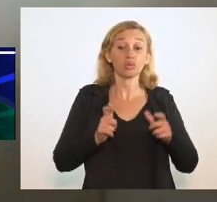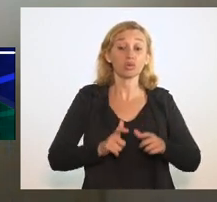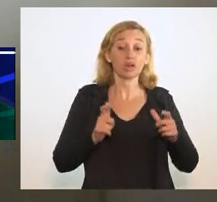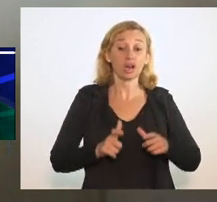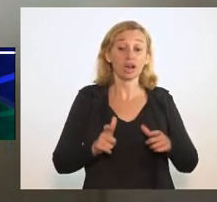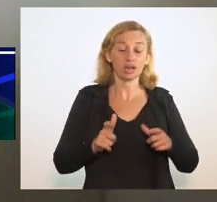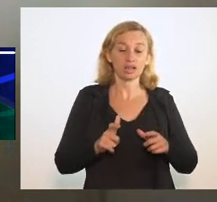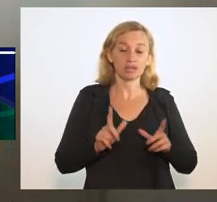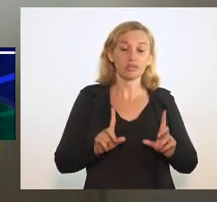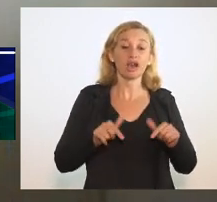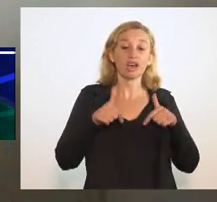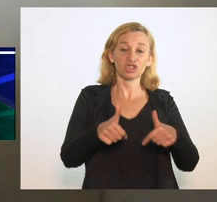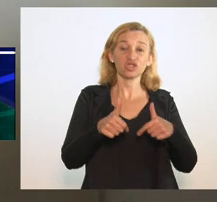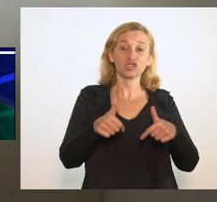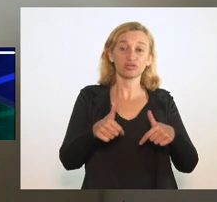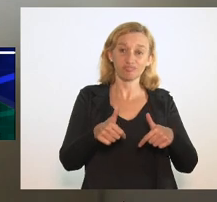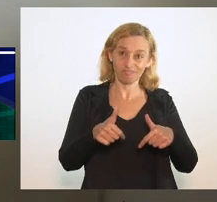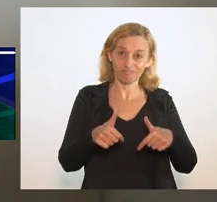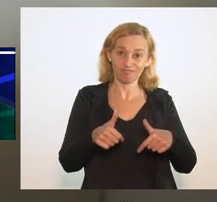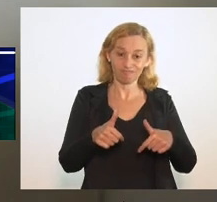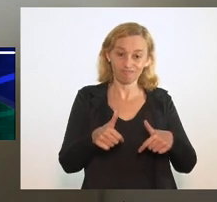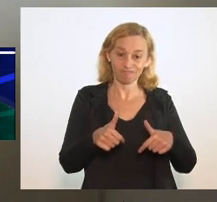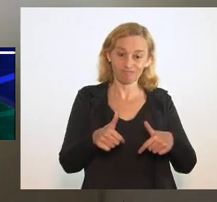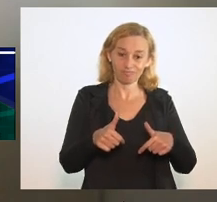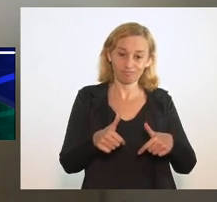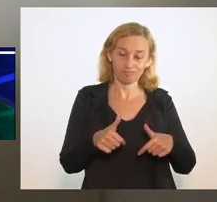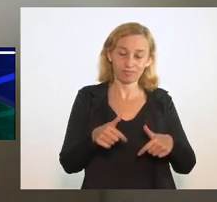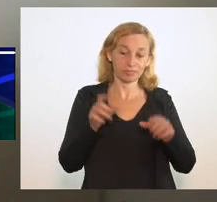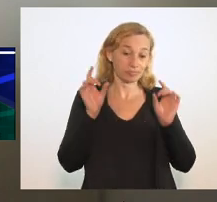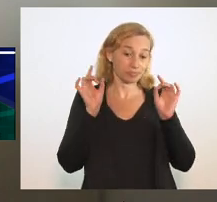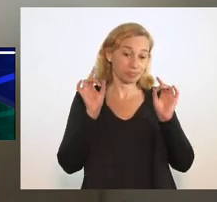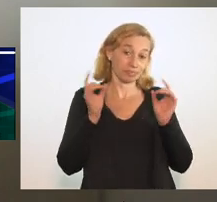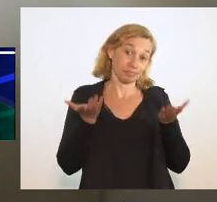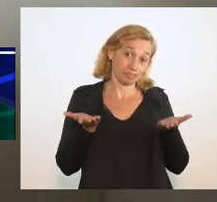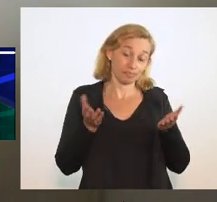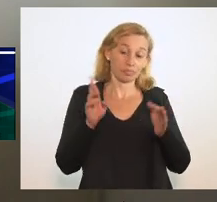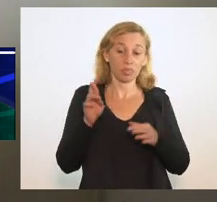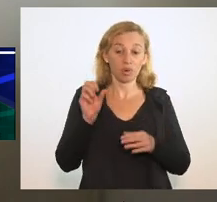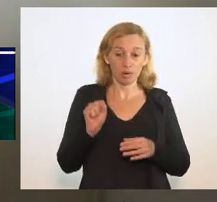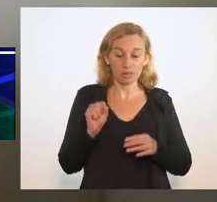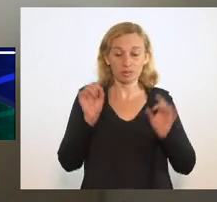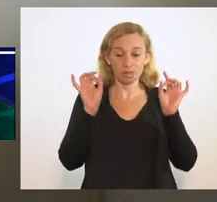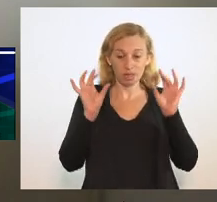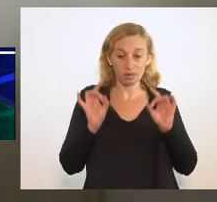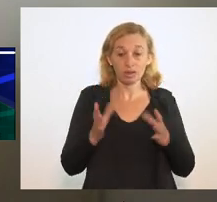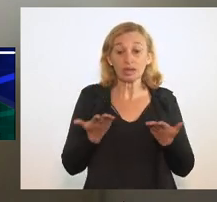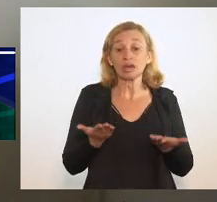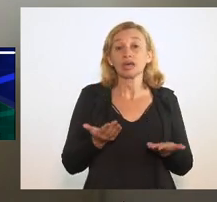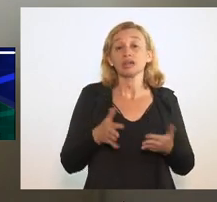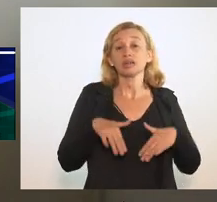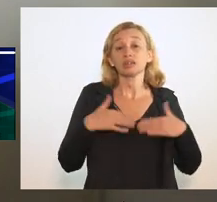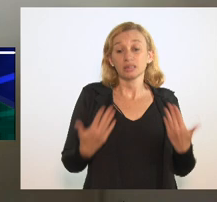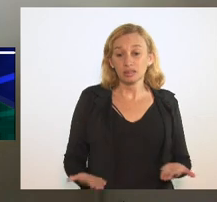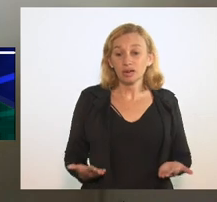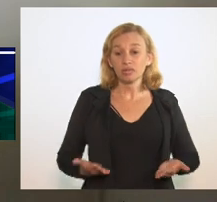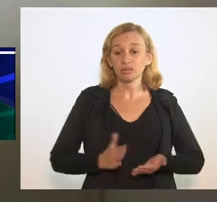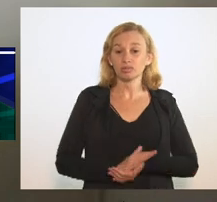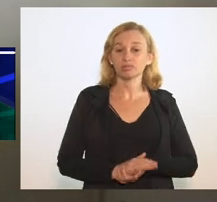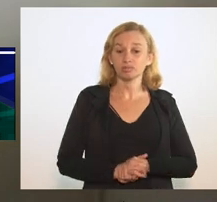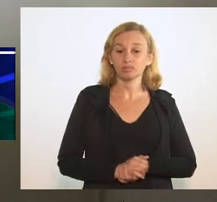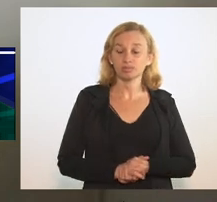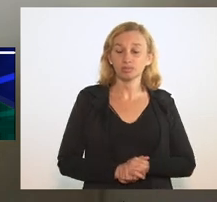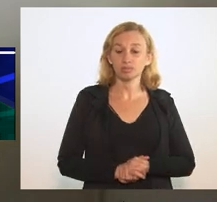isso, né, da participação especial. Então, é um jogo que o Estado do Rio de Janeiro e os